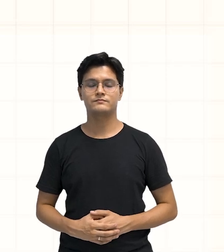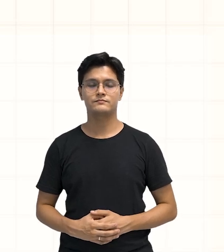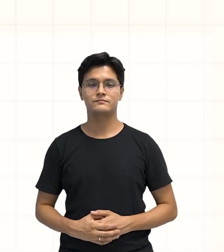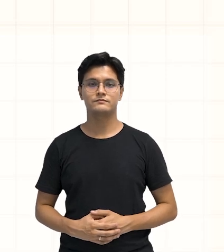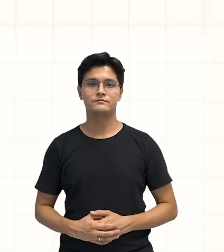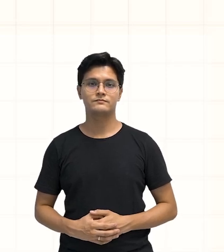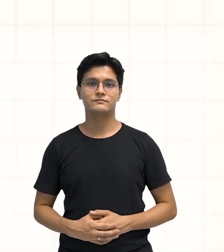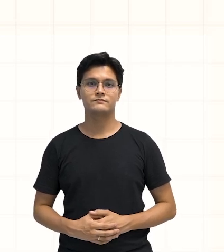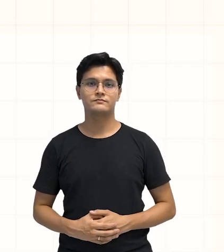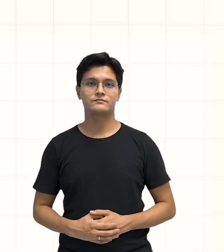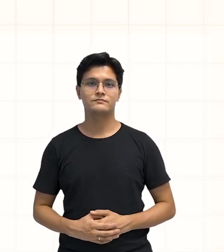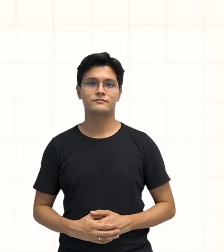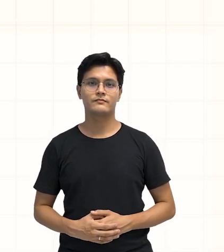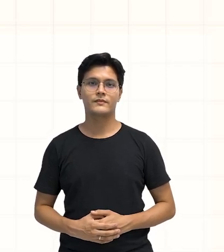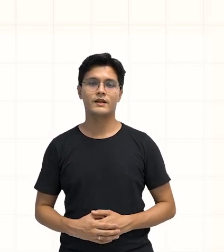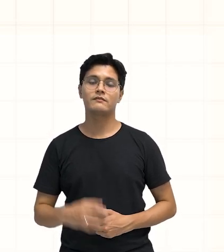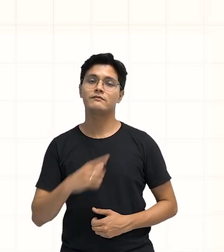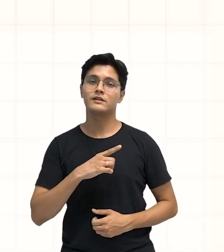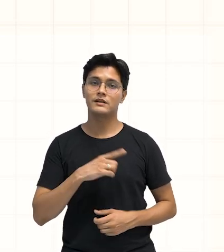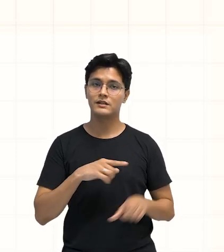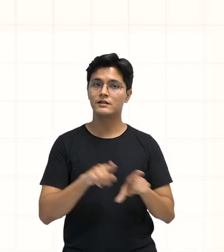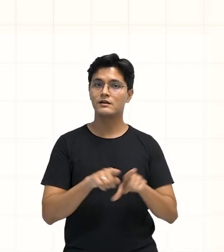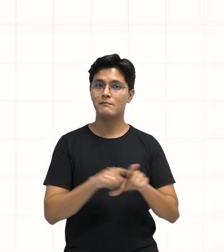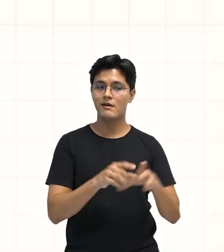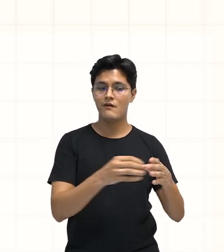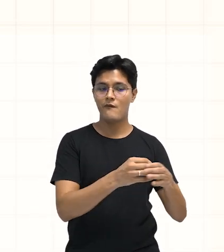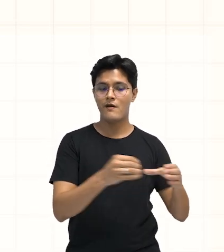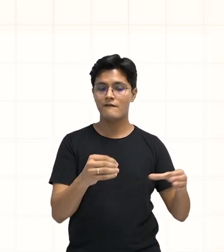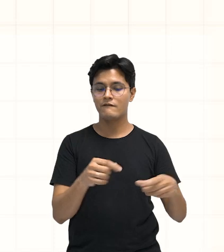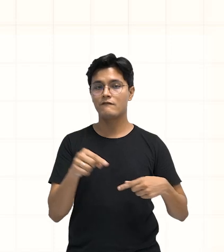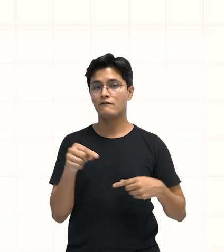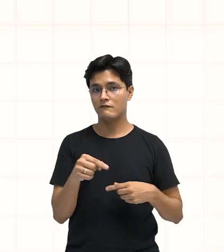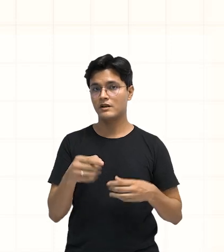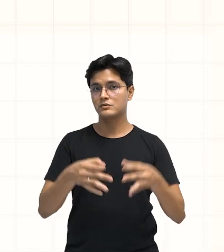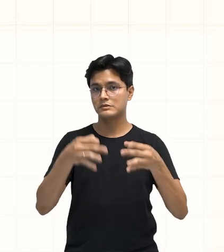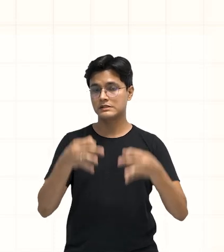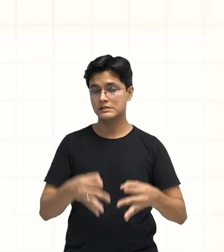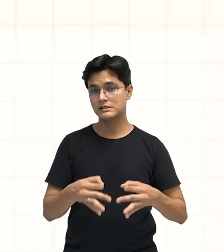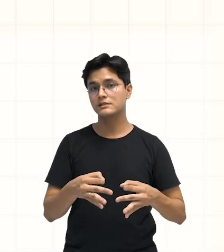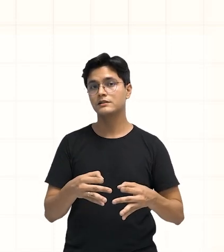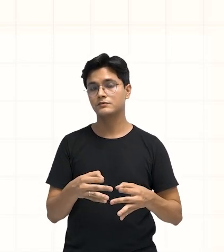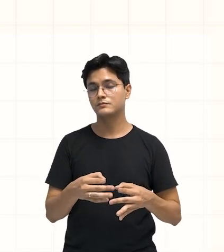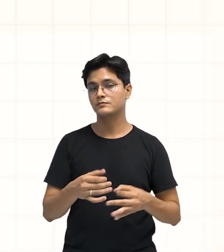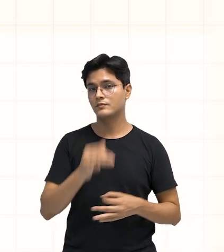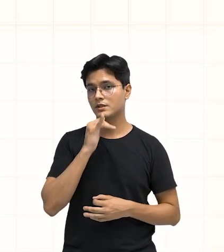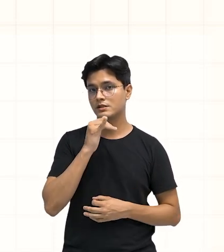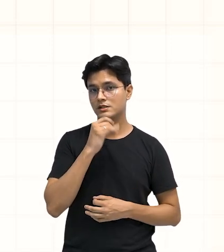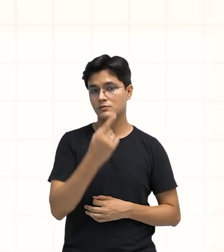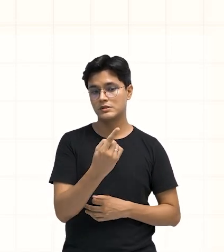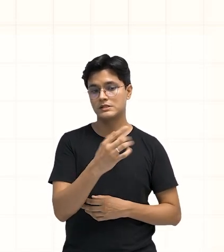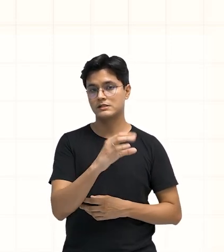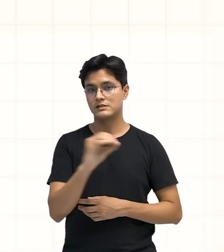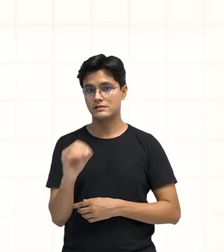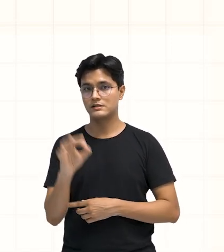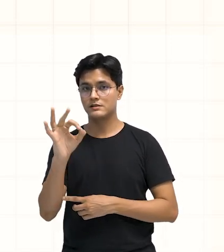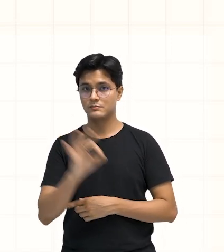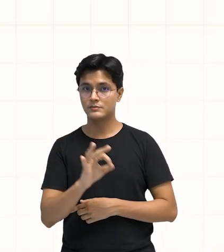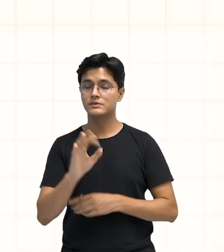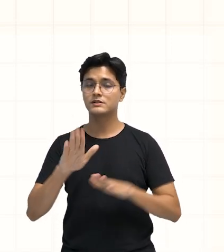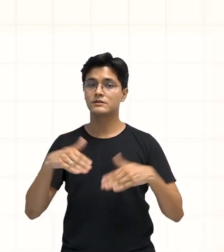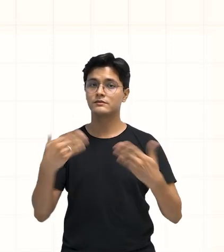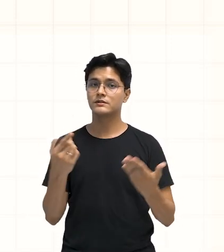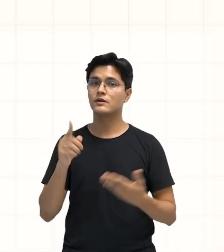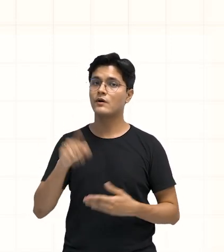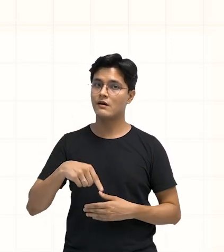E um evento certo. Então, quando eu tenho aqui o resultado igual a 1, ou seja, 100%, logo eu tenho